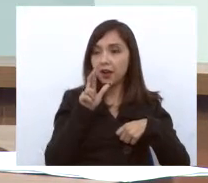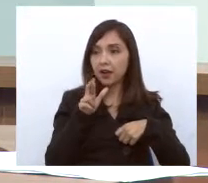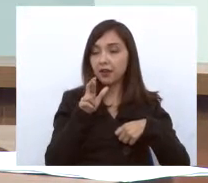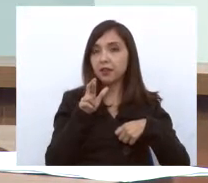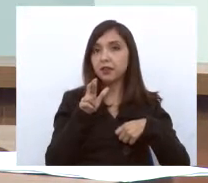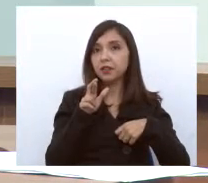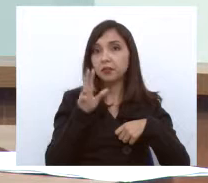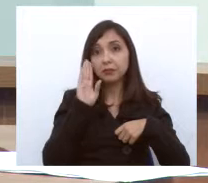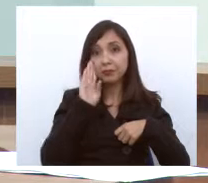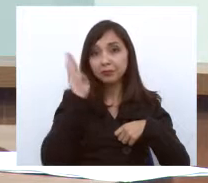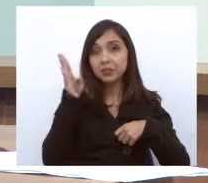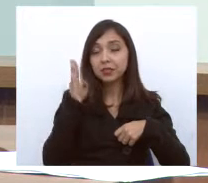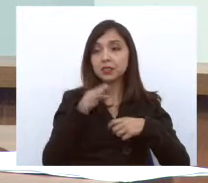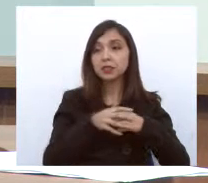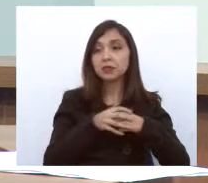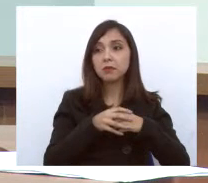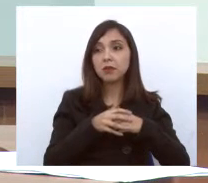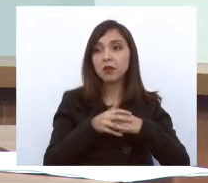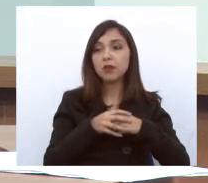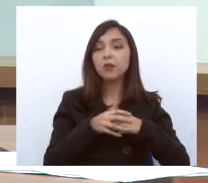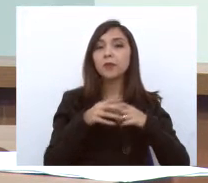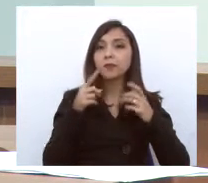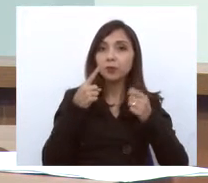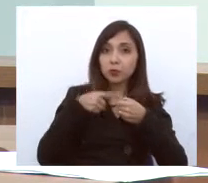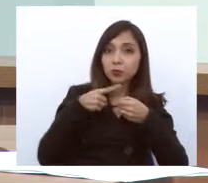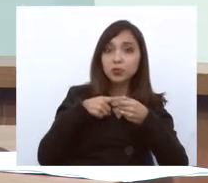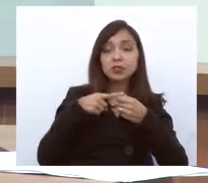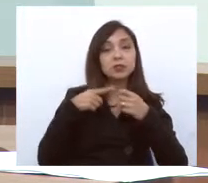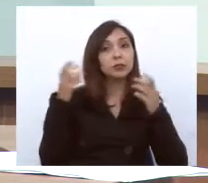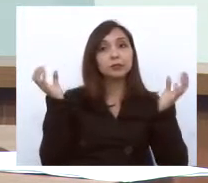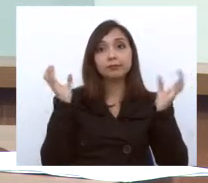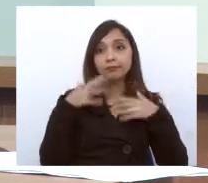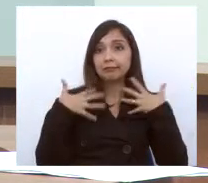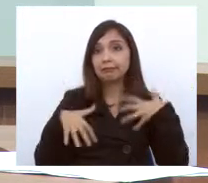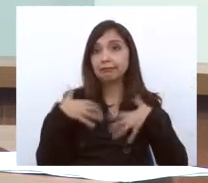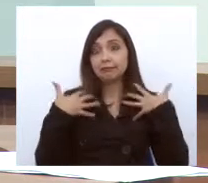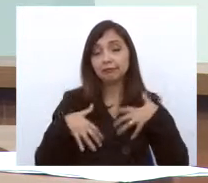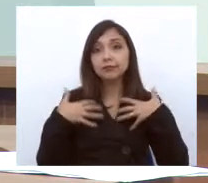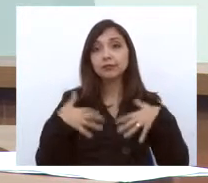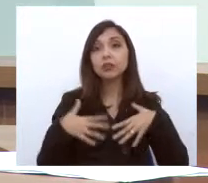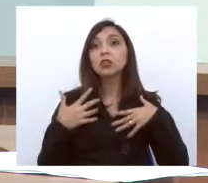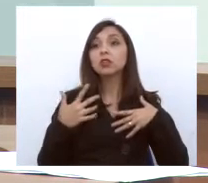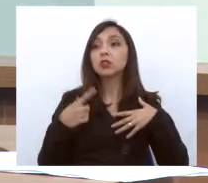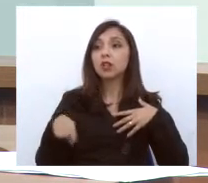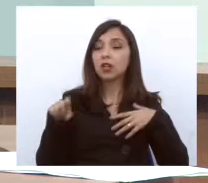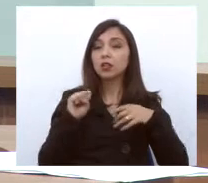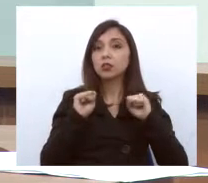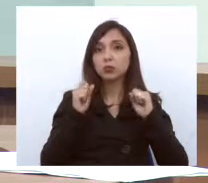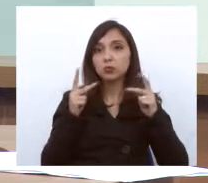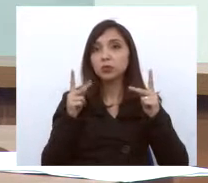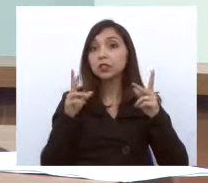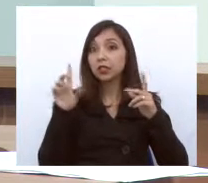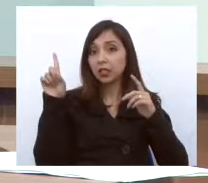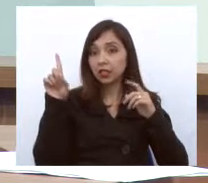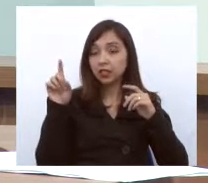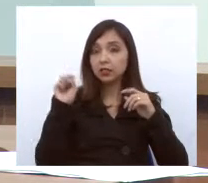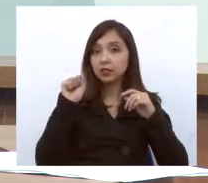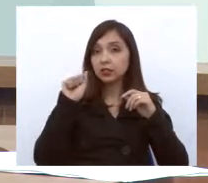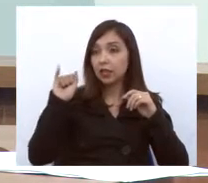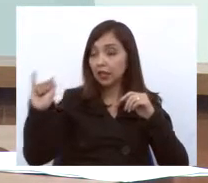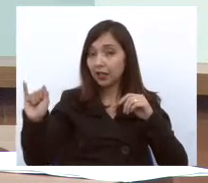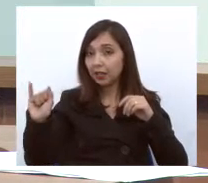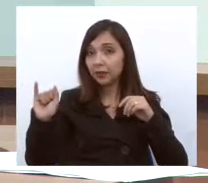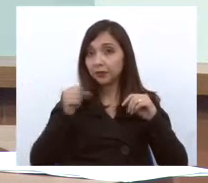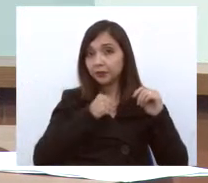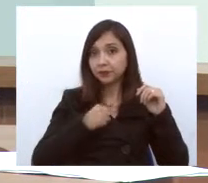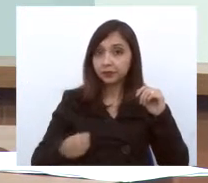elemento primordial. O município está em desespero. Está em desespero. O superintendente do SAAI não sabe o que